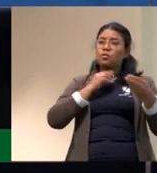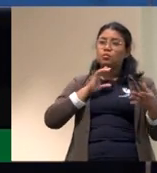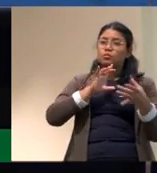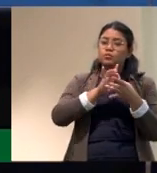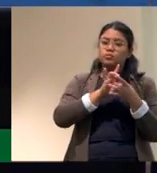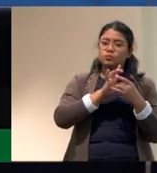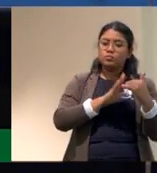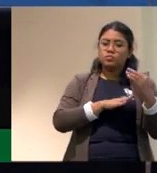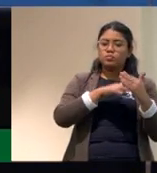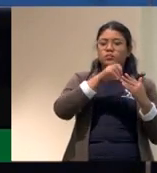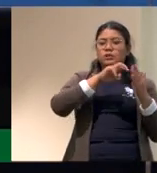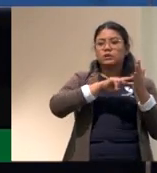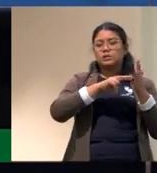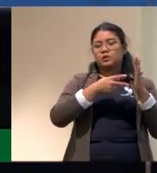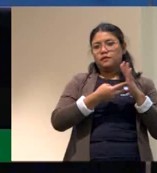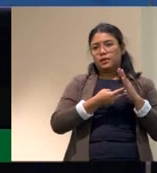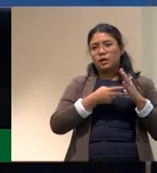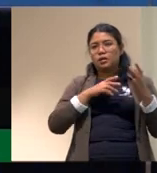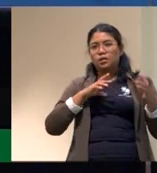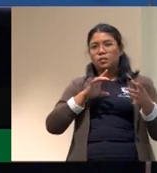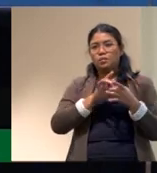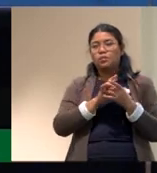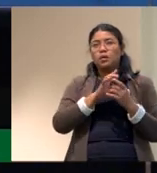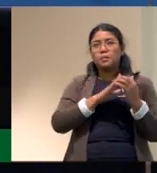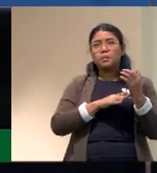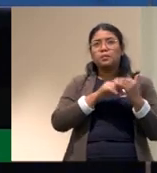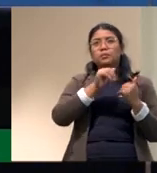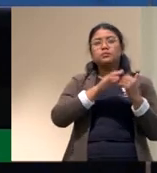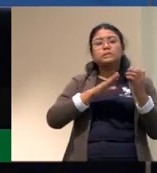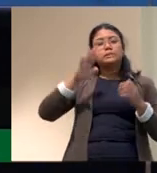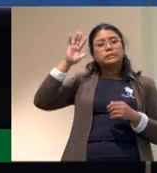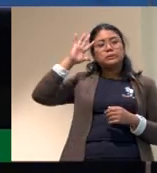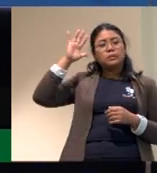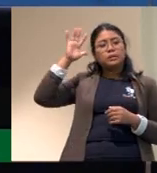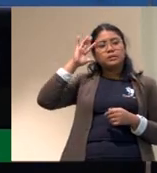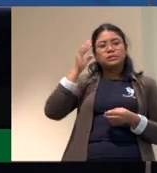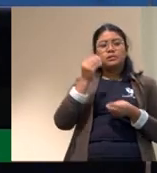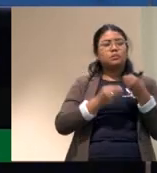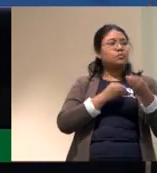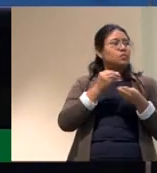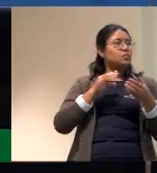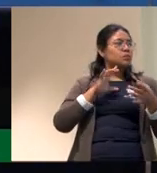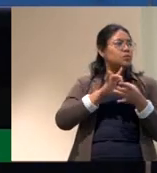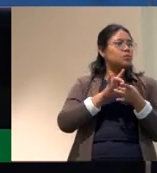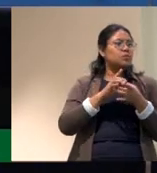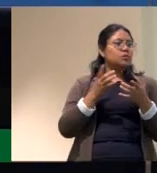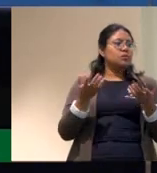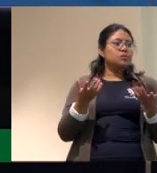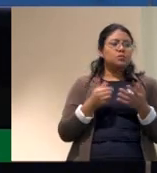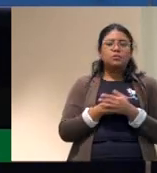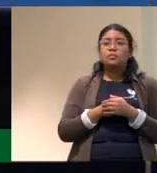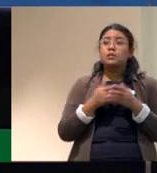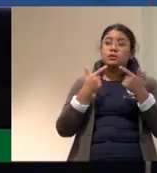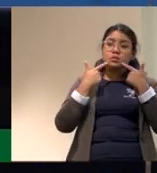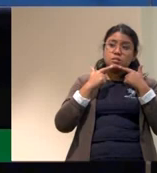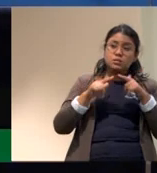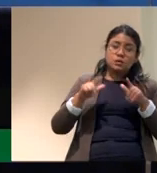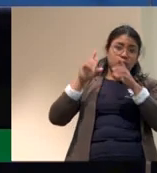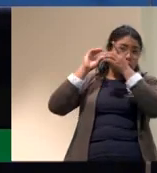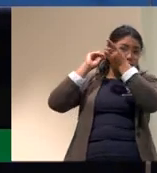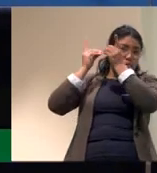a semântica e o significado para a gente pensar em como agir com as crianças. Quando eu penso que linguagem é